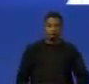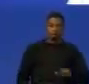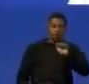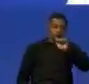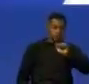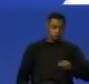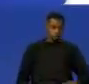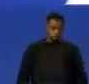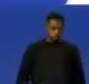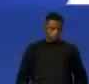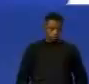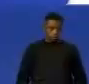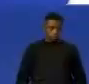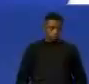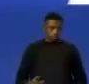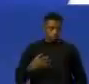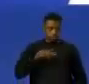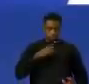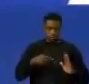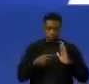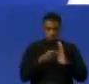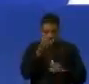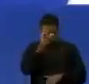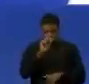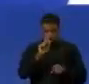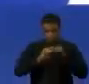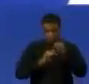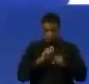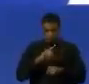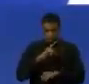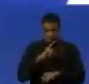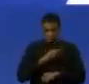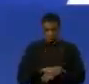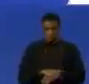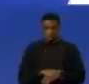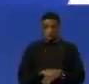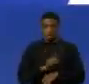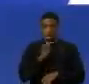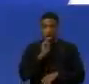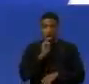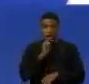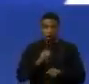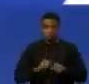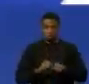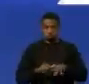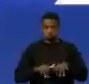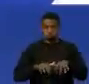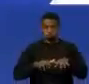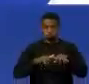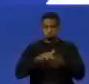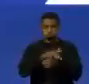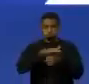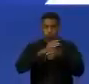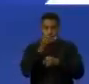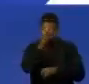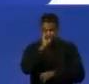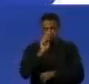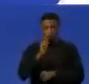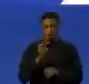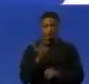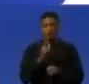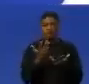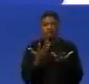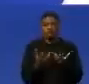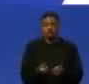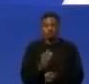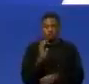A, que esse método aqui ele visa evitar a impermeabilização do solo. Agora, passando para a